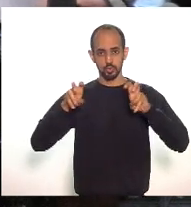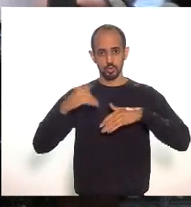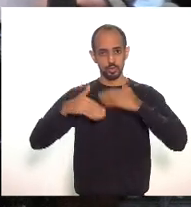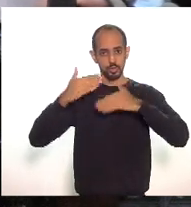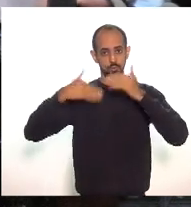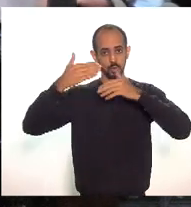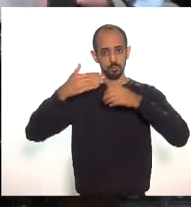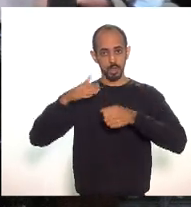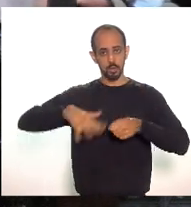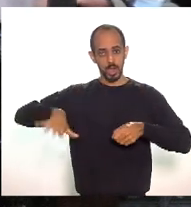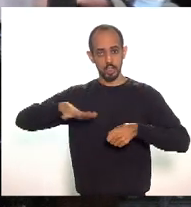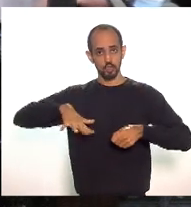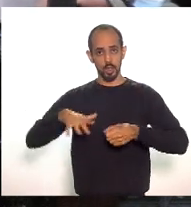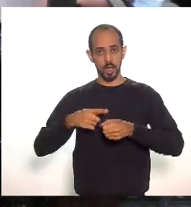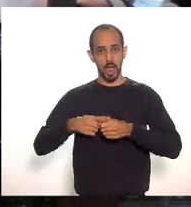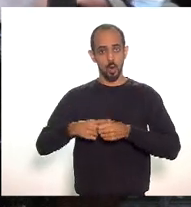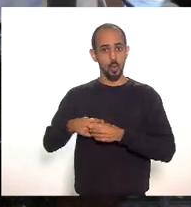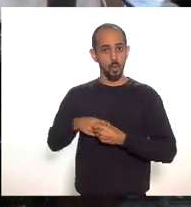regional